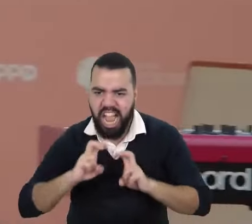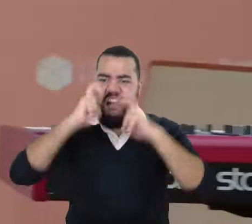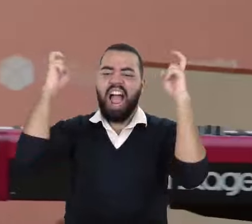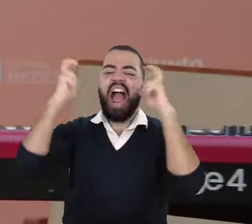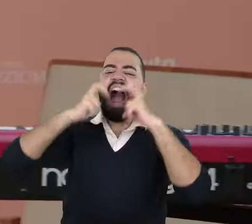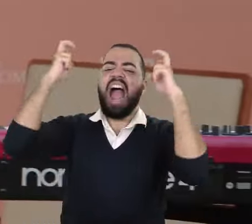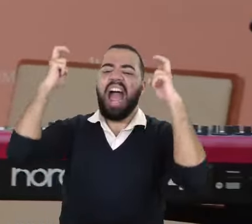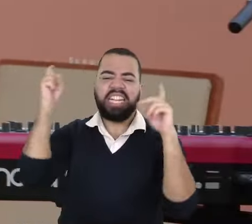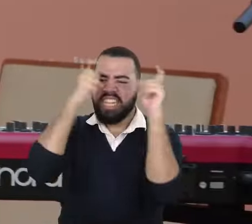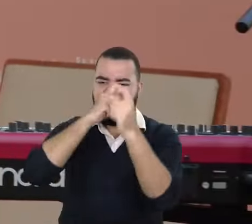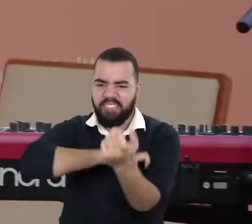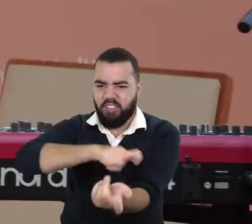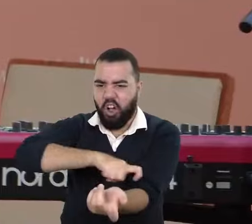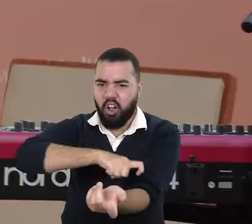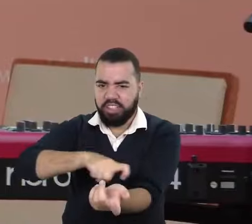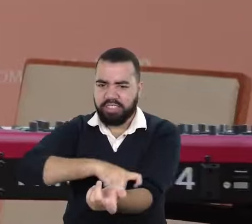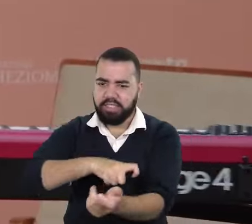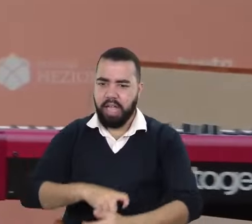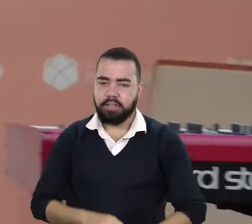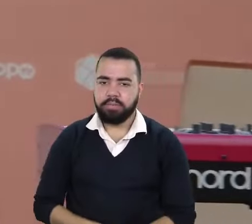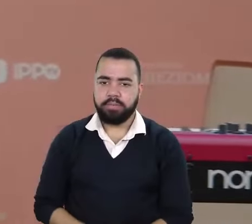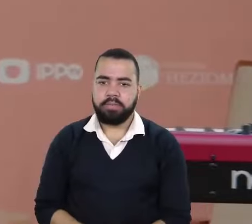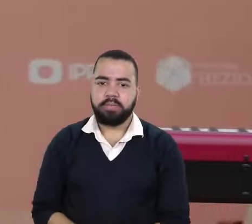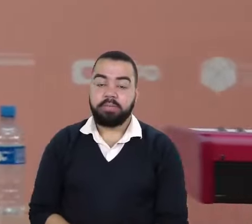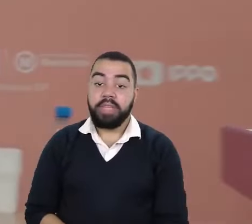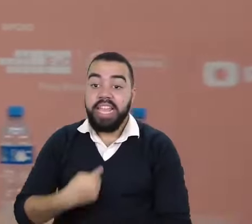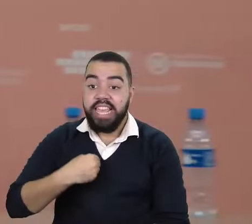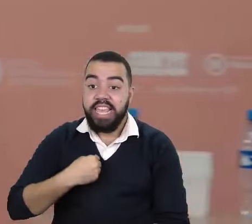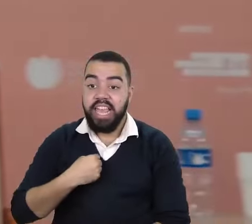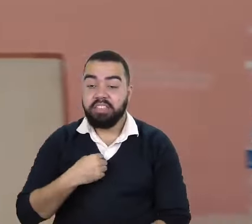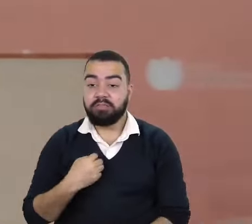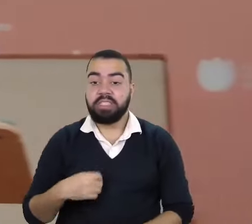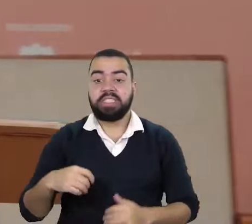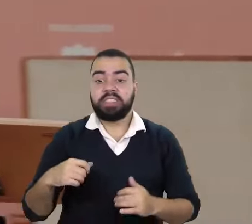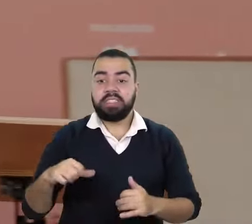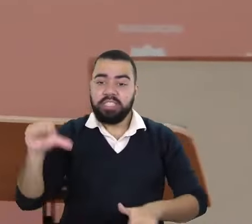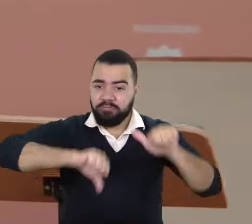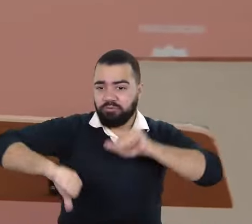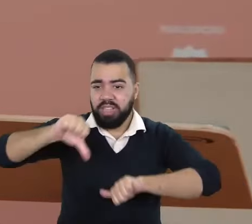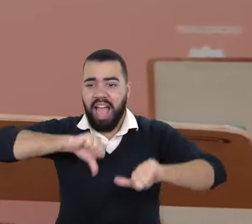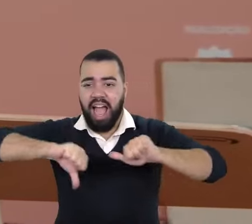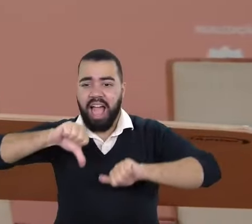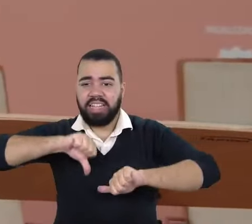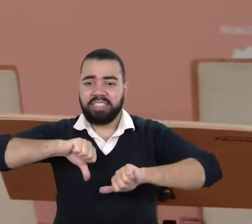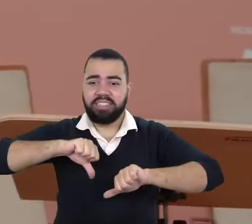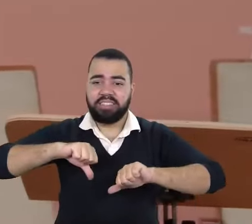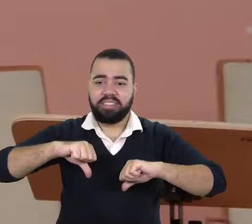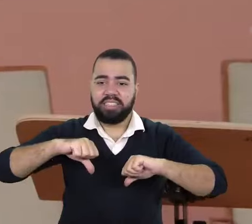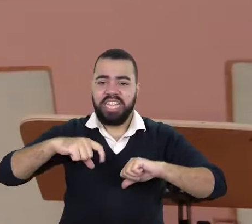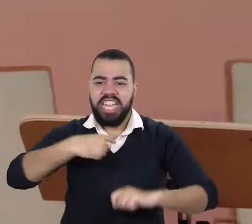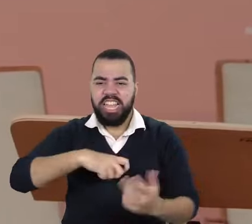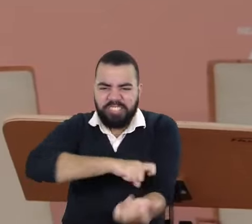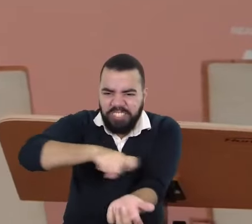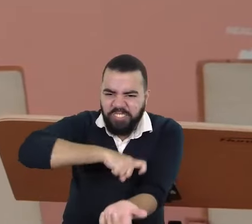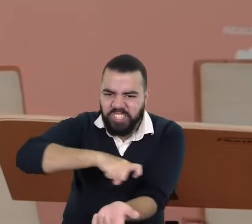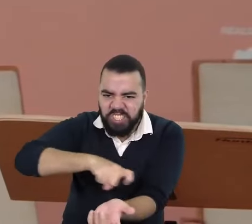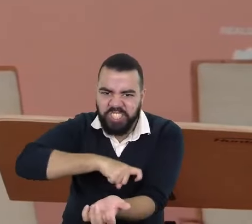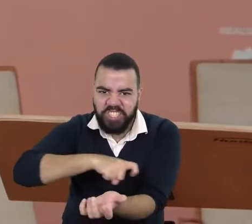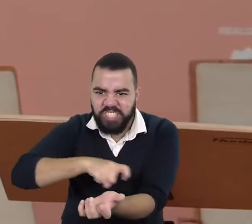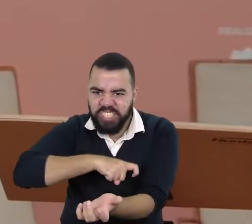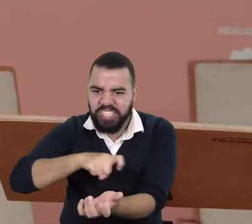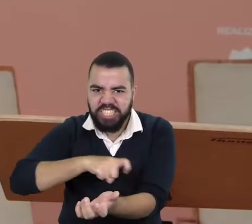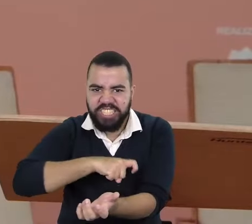né? Ele sabe bem o que eu estou falando. E o que aconteceu? Eu tive uma crise, aconteceu uma coisa séria. E eu fiquei tão nervosa. Gente, eu comecei a